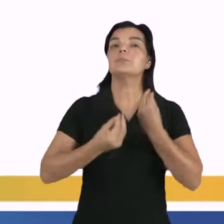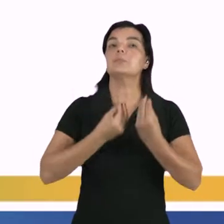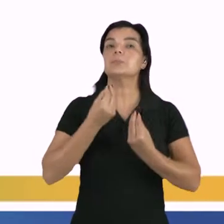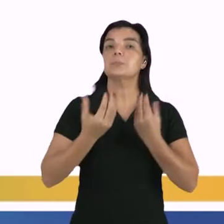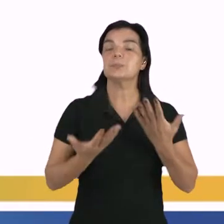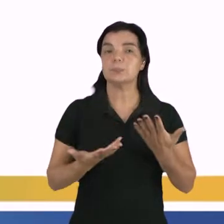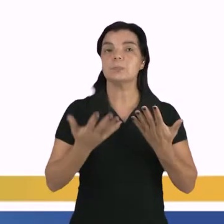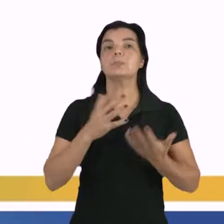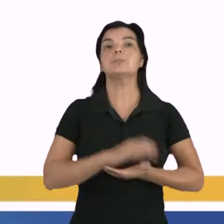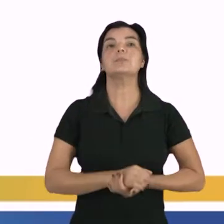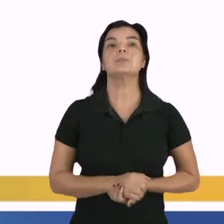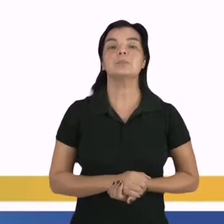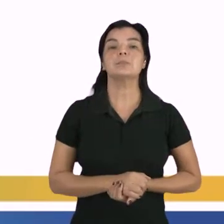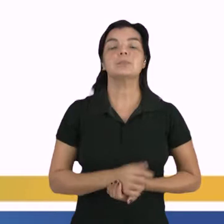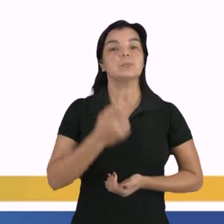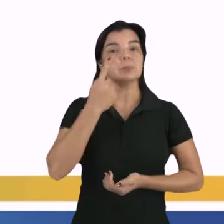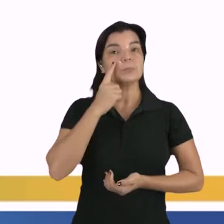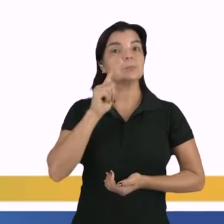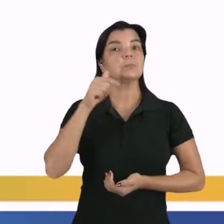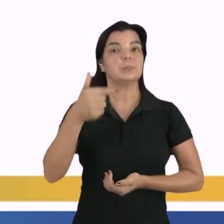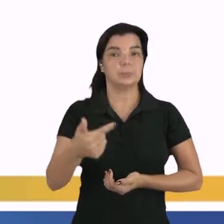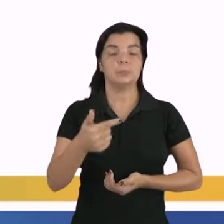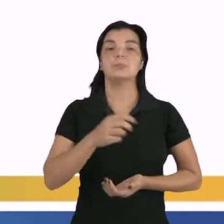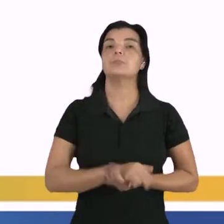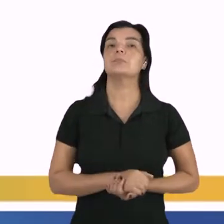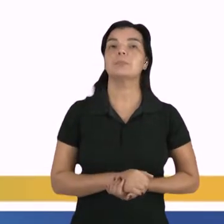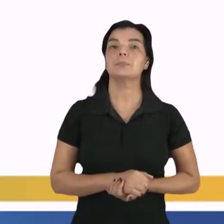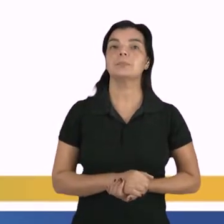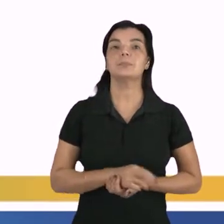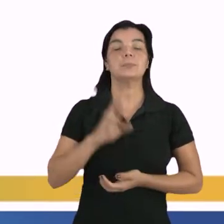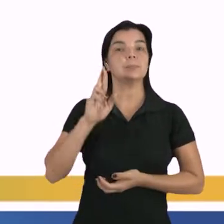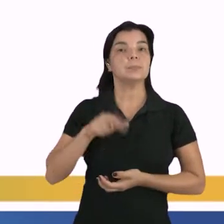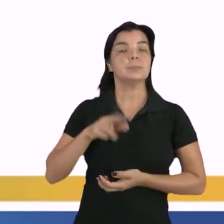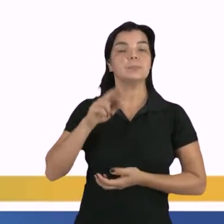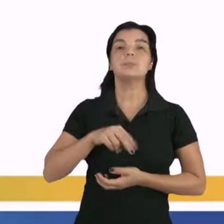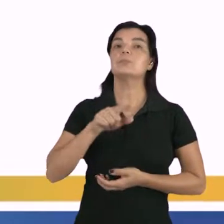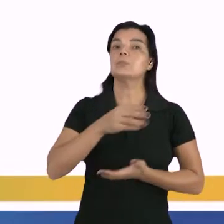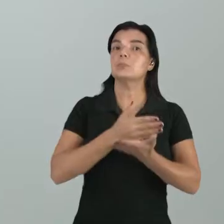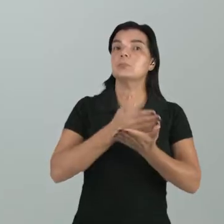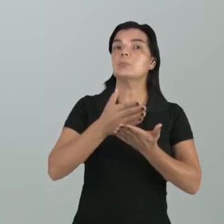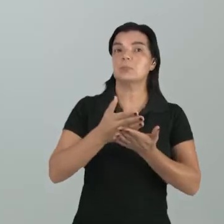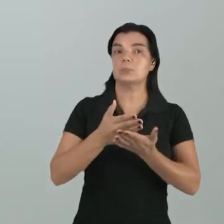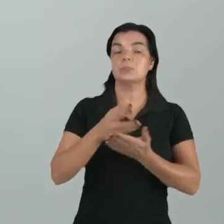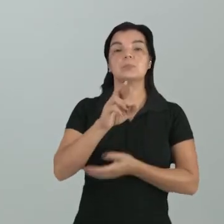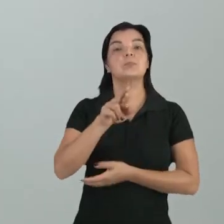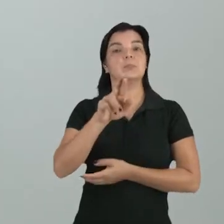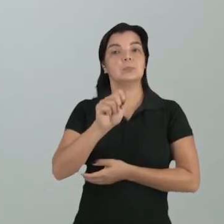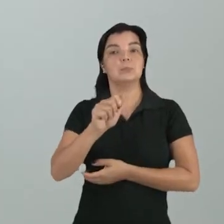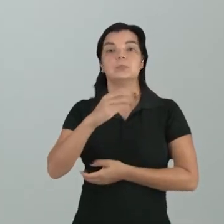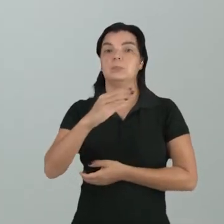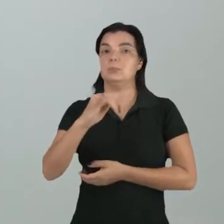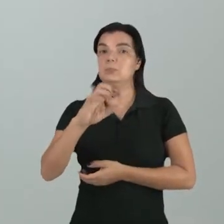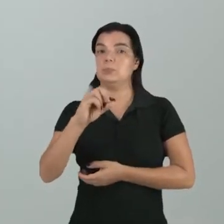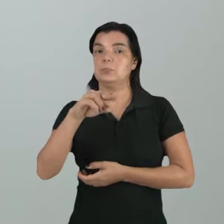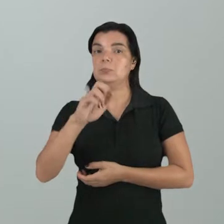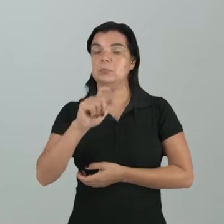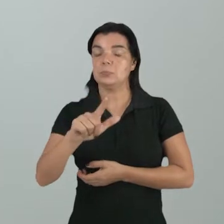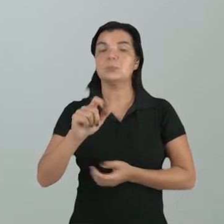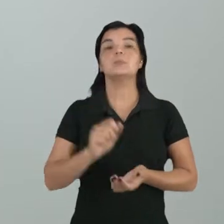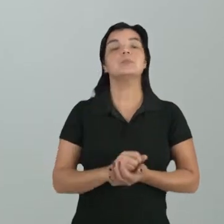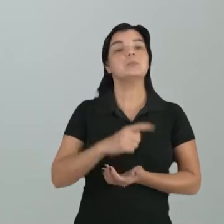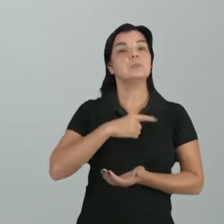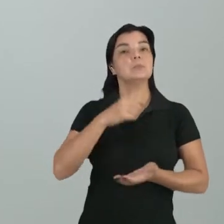Como se... A gente vai ver daqui a pouco, né? A razão, ela é um princípio racional. Então, Kant tem uma